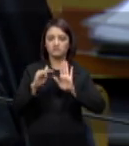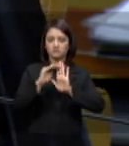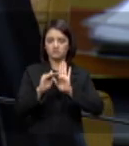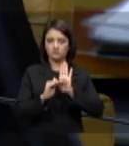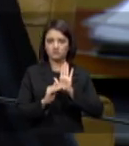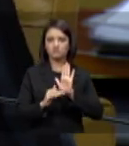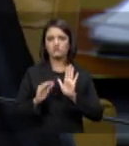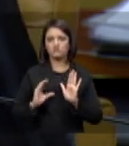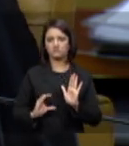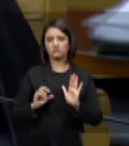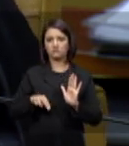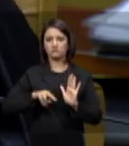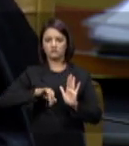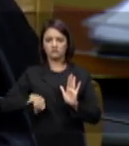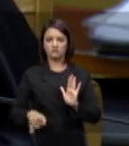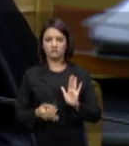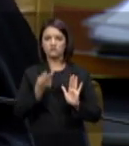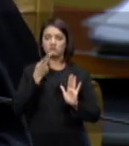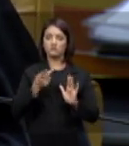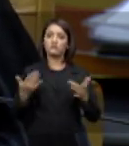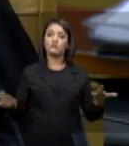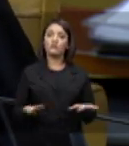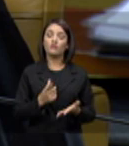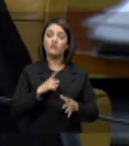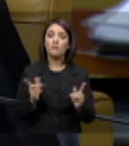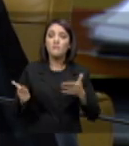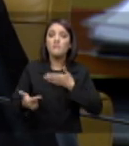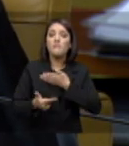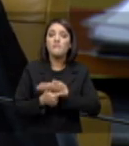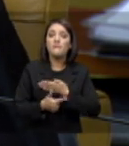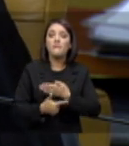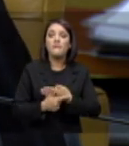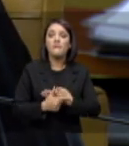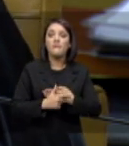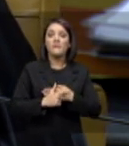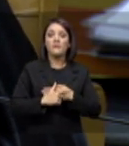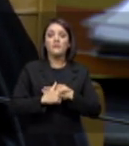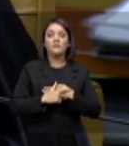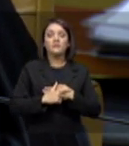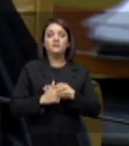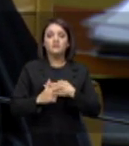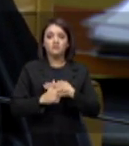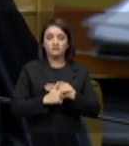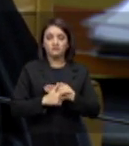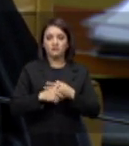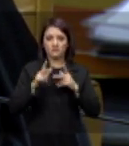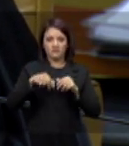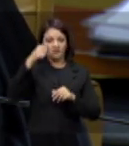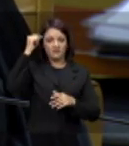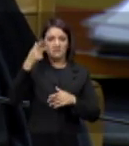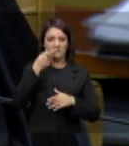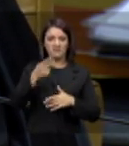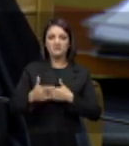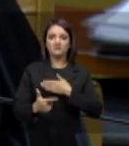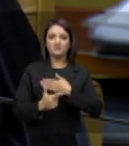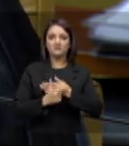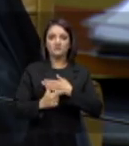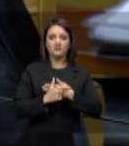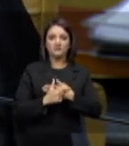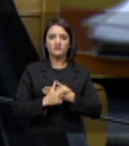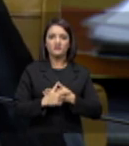pelo cnj que hoje tem uma competência como já foi reconhecido aqui pelo ministro barroso